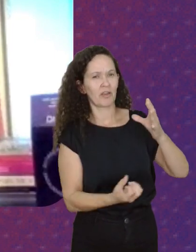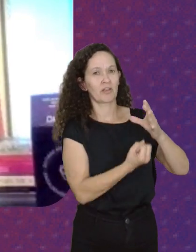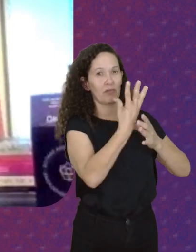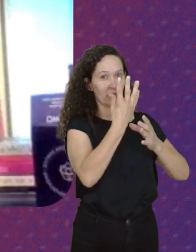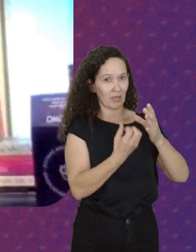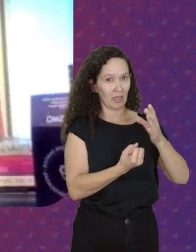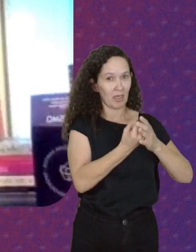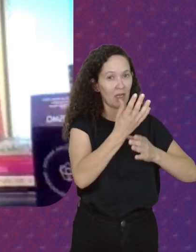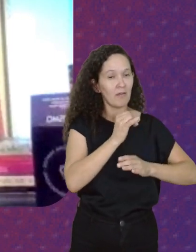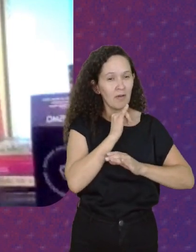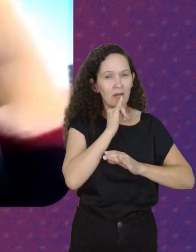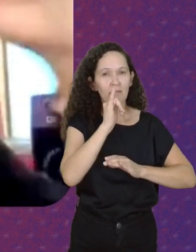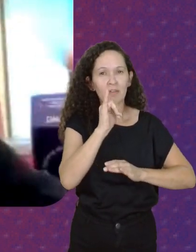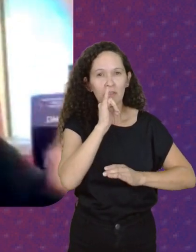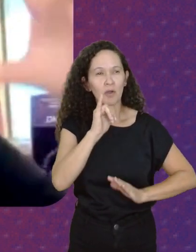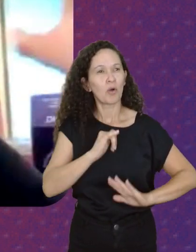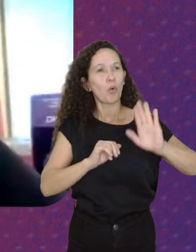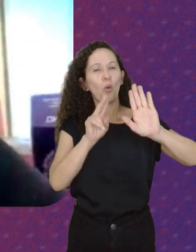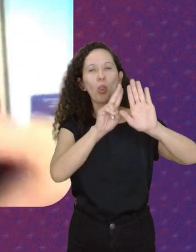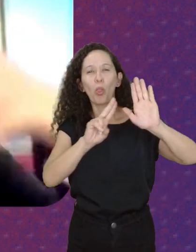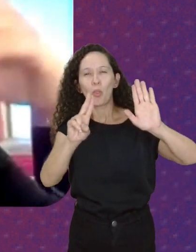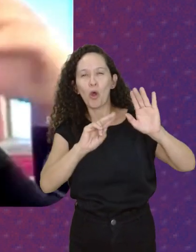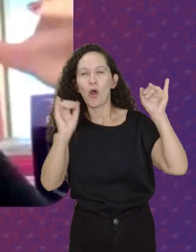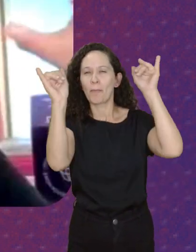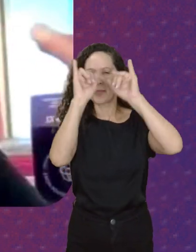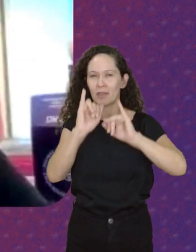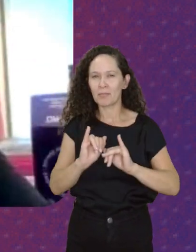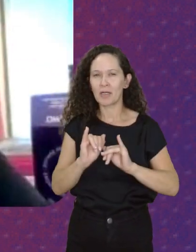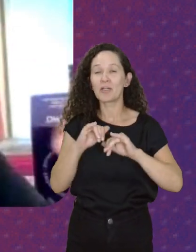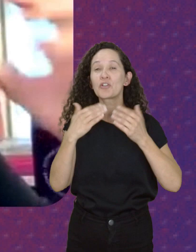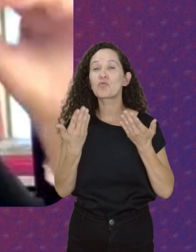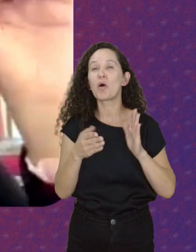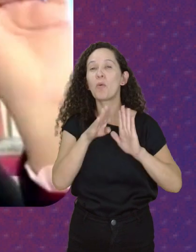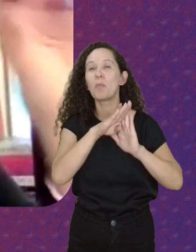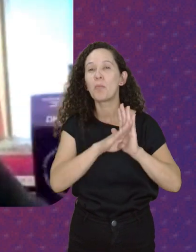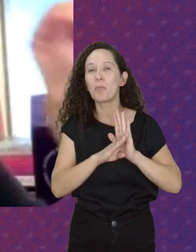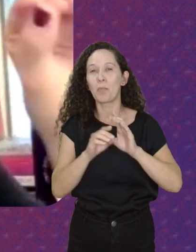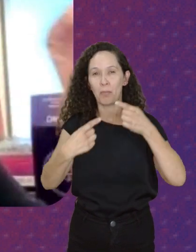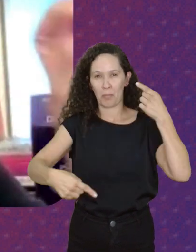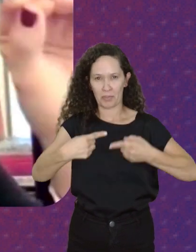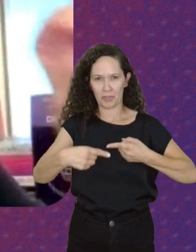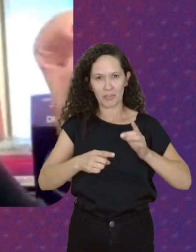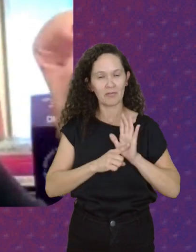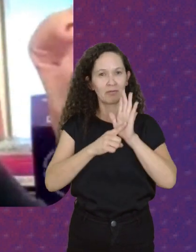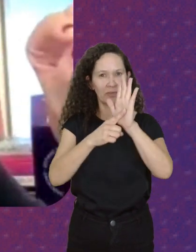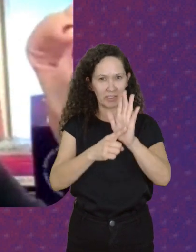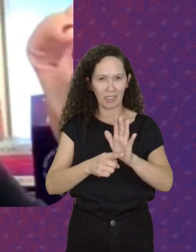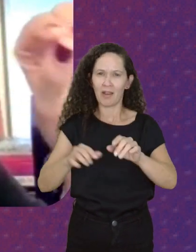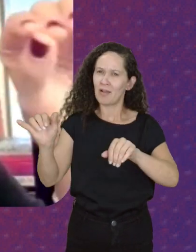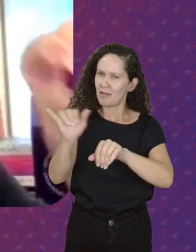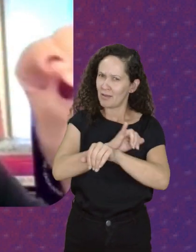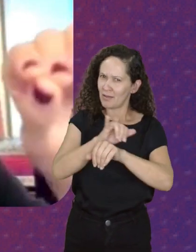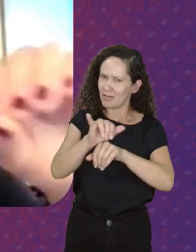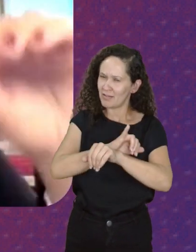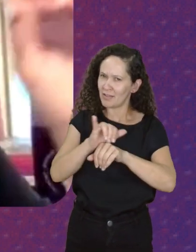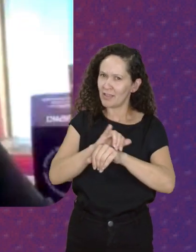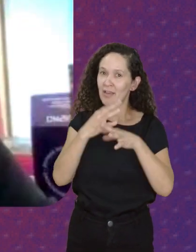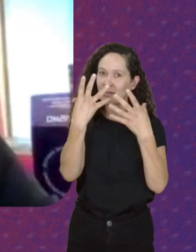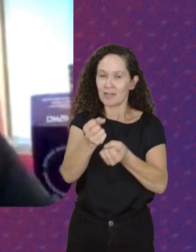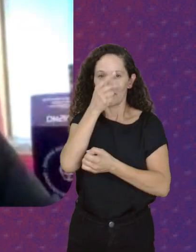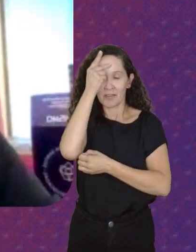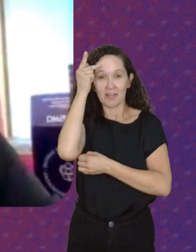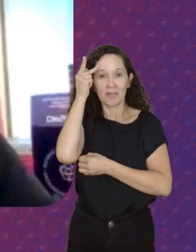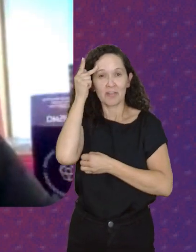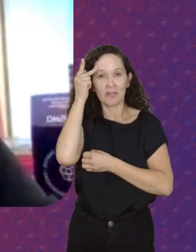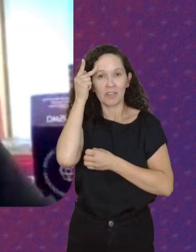sua pré-candidatura, vai ter seu nome, sua imagem, suas plataformas políticas, elas vão colocar ali um mecanismo que vai permitir que as pessoas façam